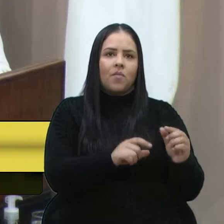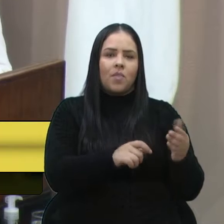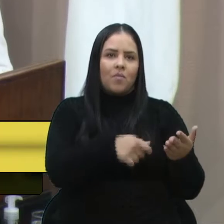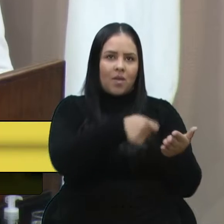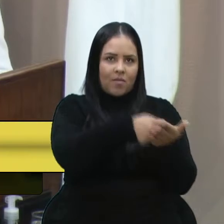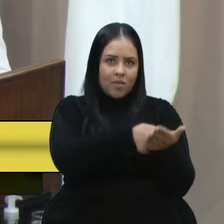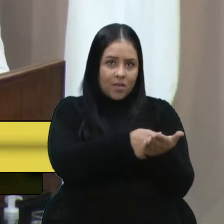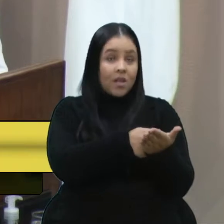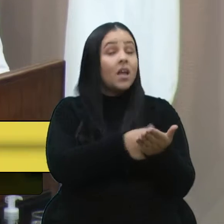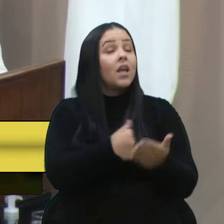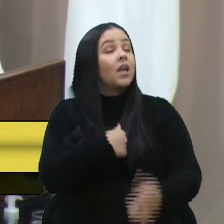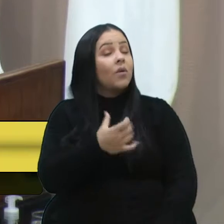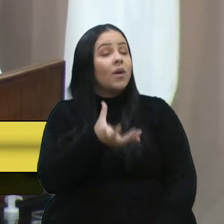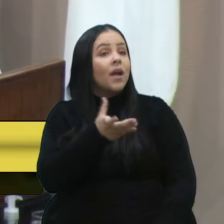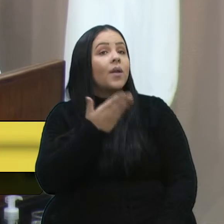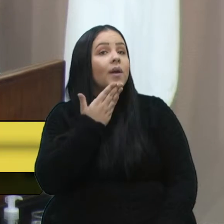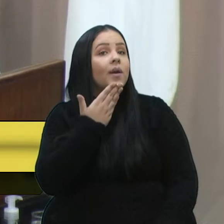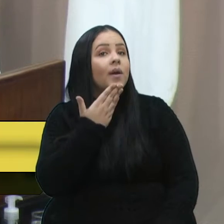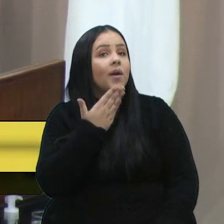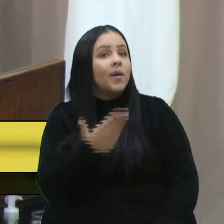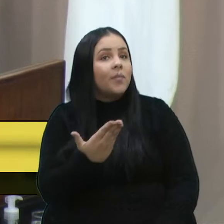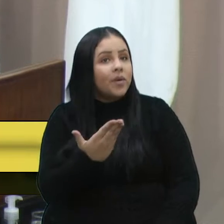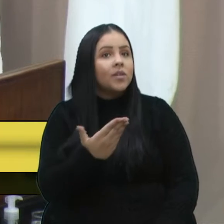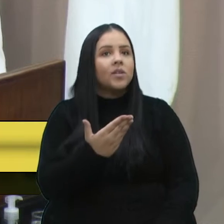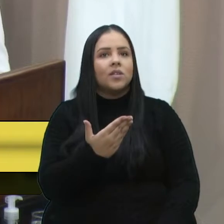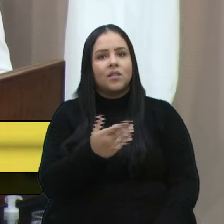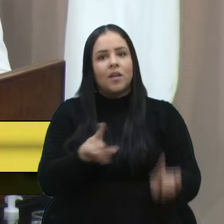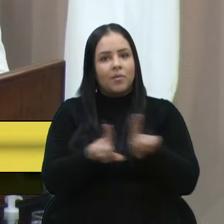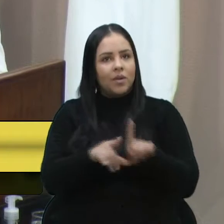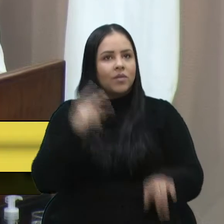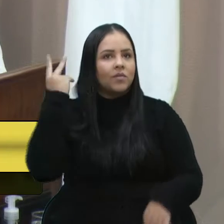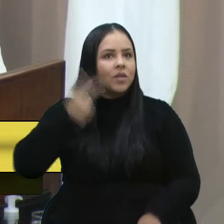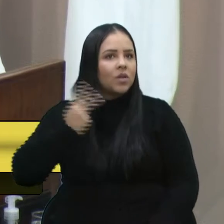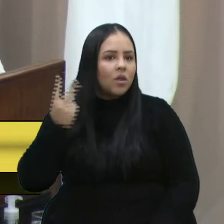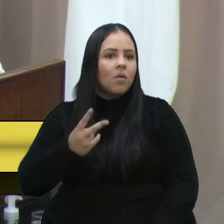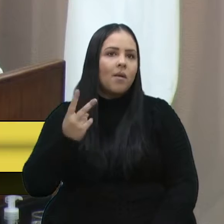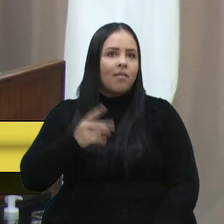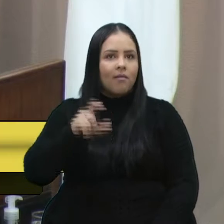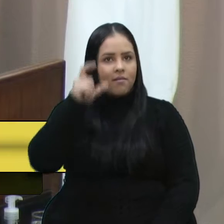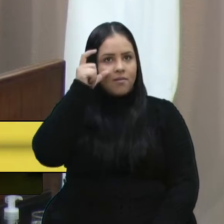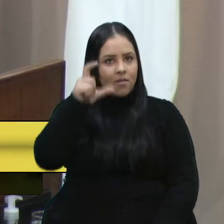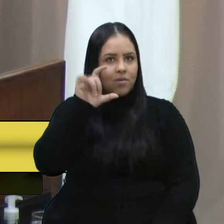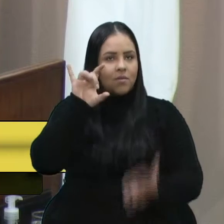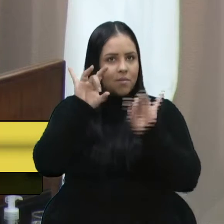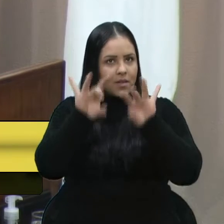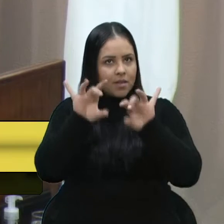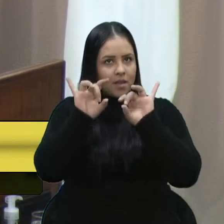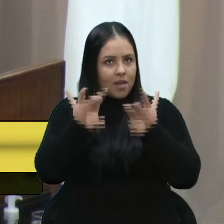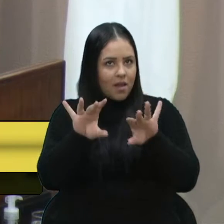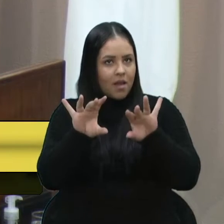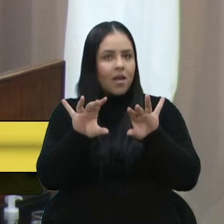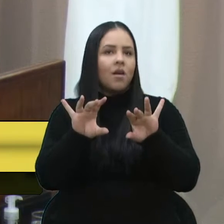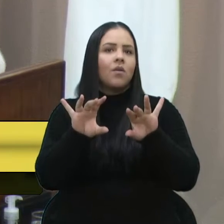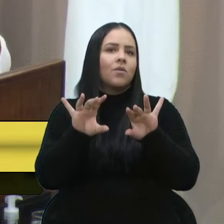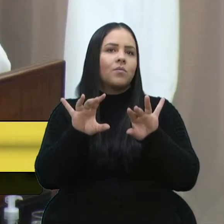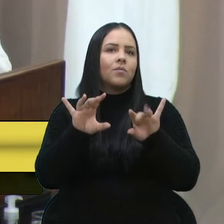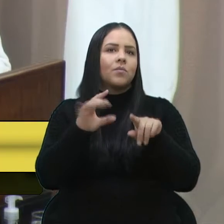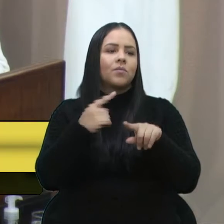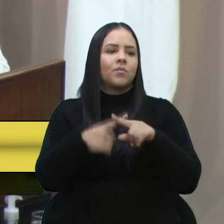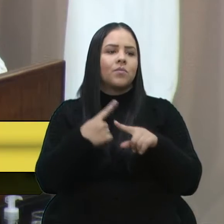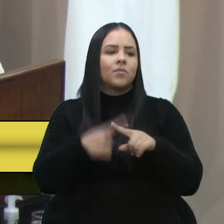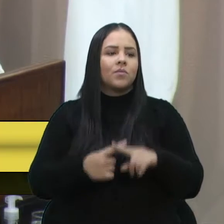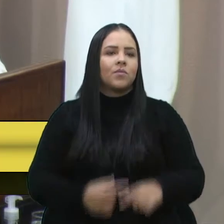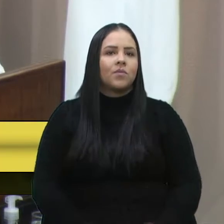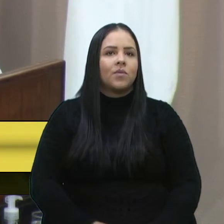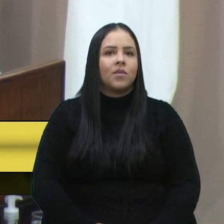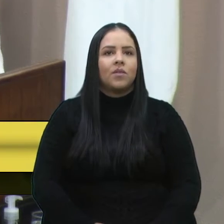também que os vereadores tivessem uma atenção especial a esse projeto de lei, que já anuncio